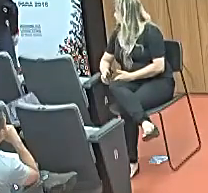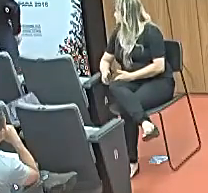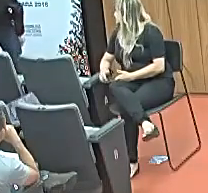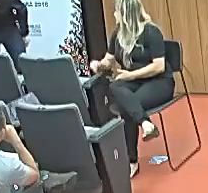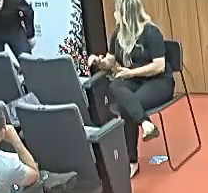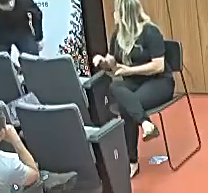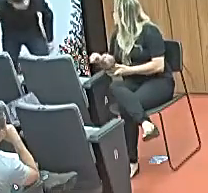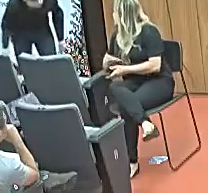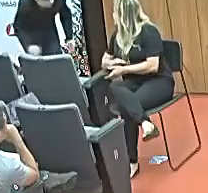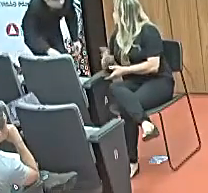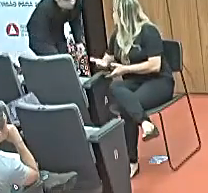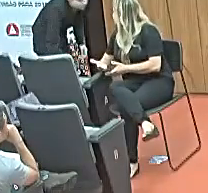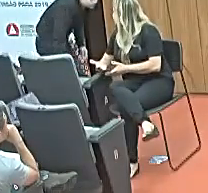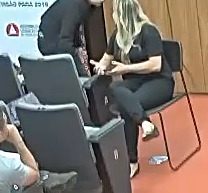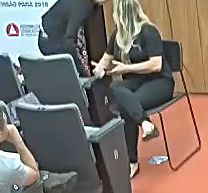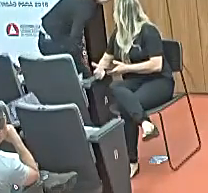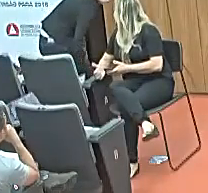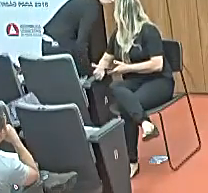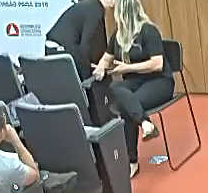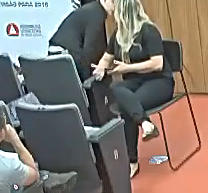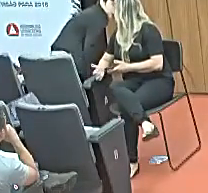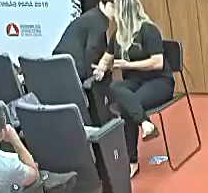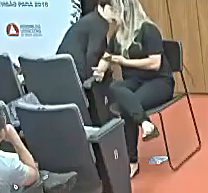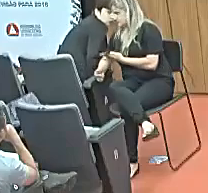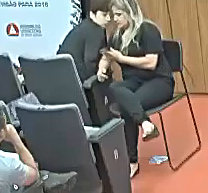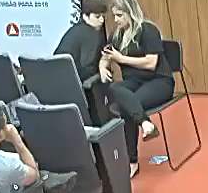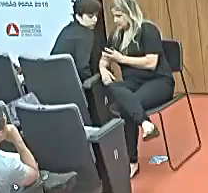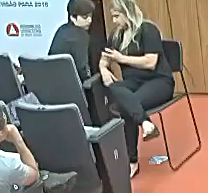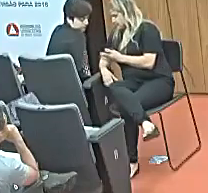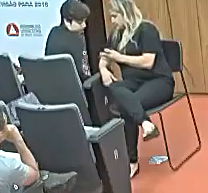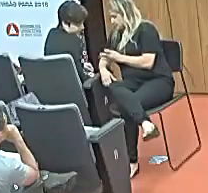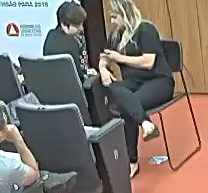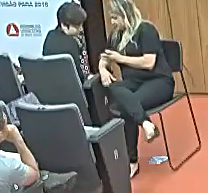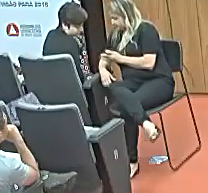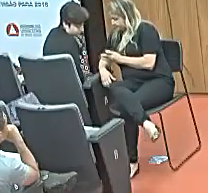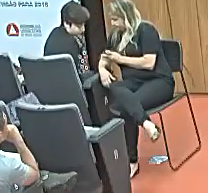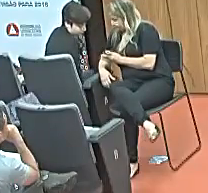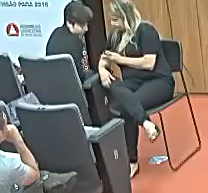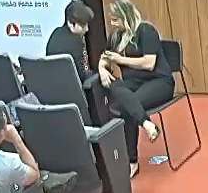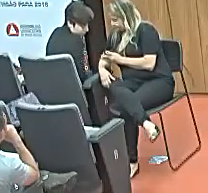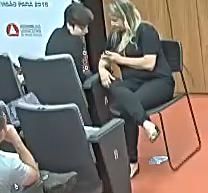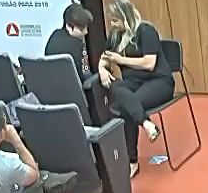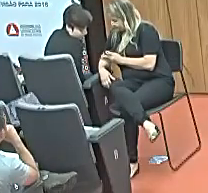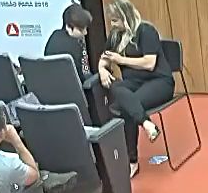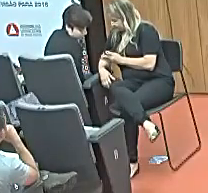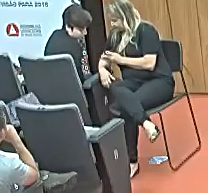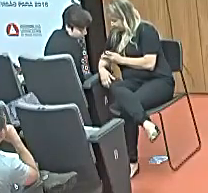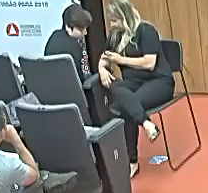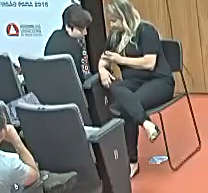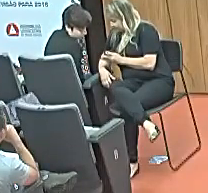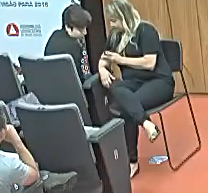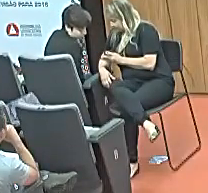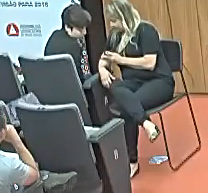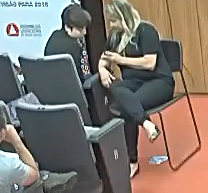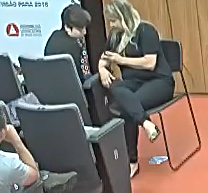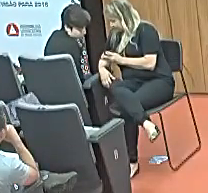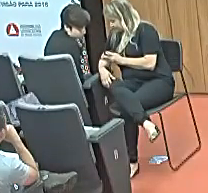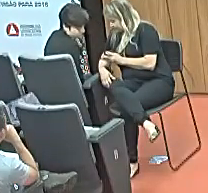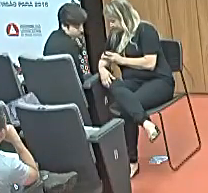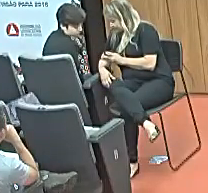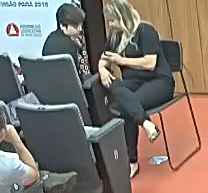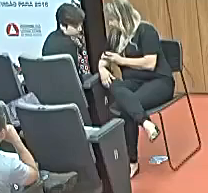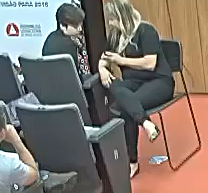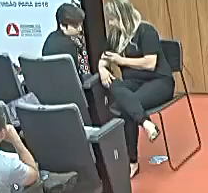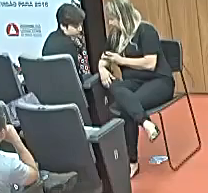companheiro de partido o deputado andré boa noite a todos nessa sociedade civil a todos